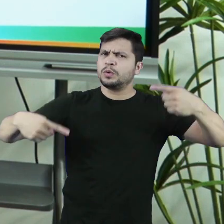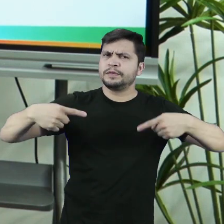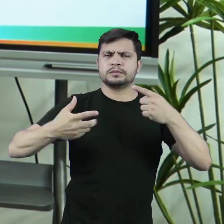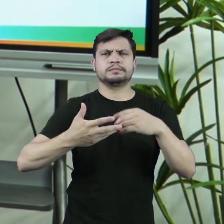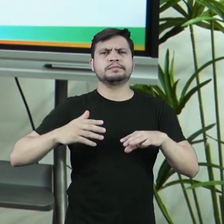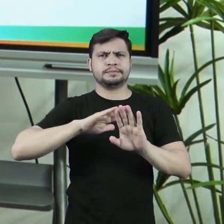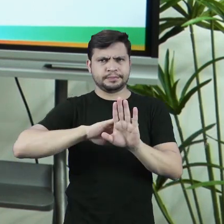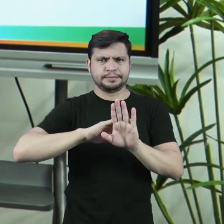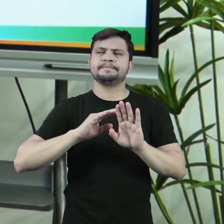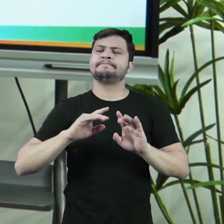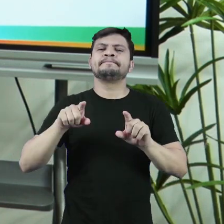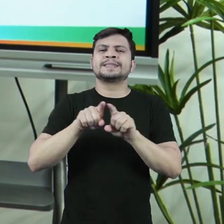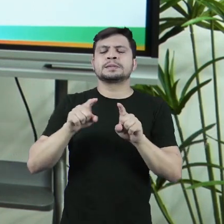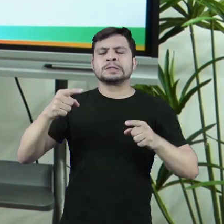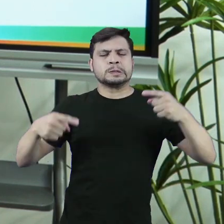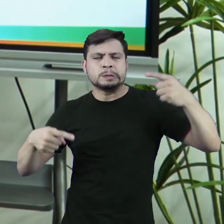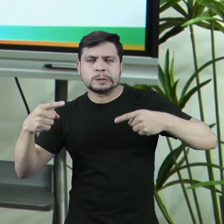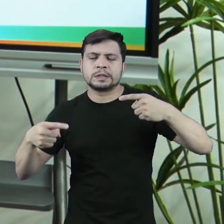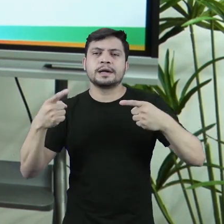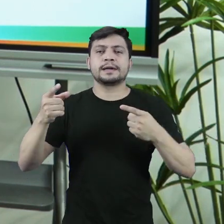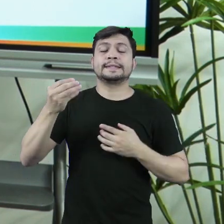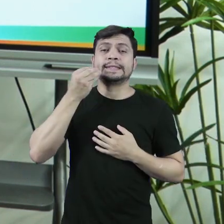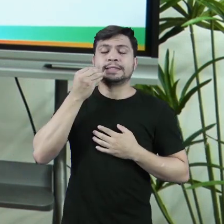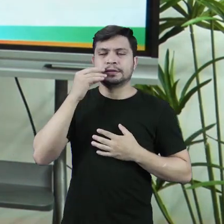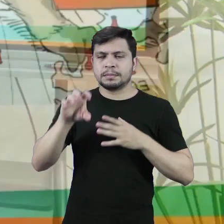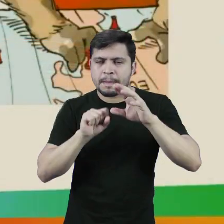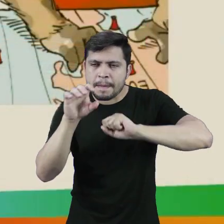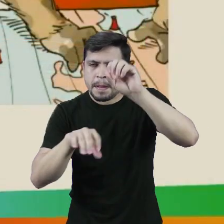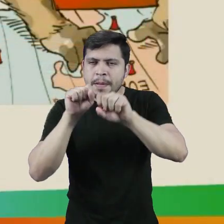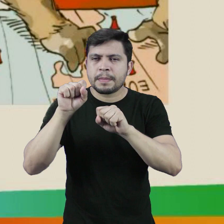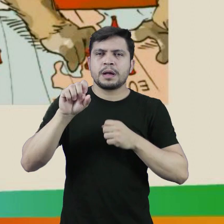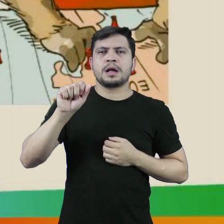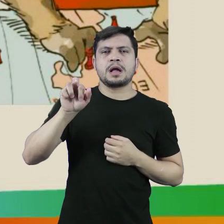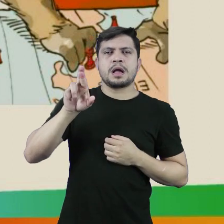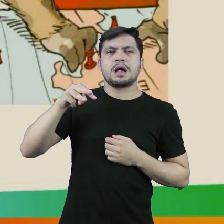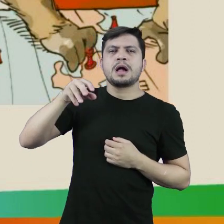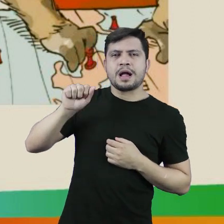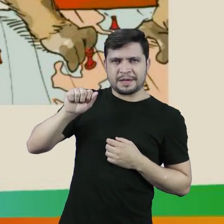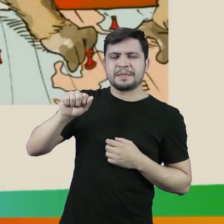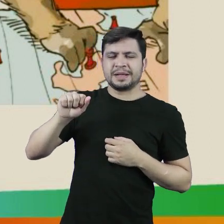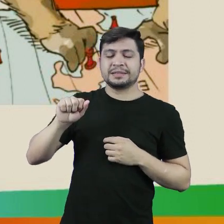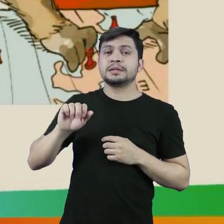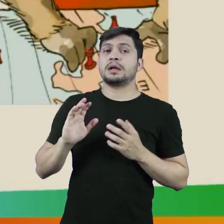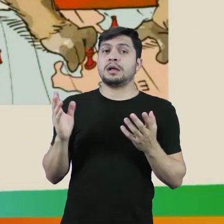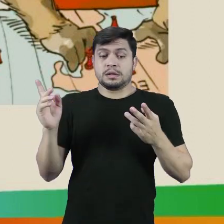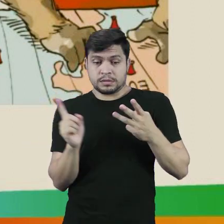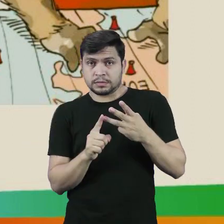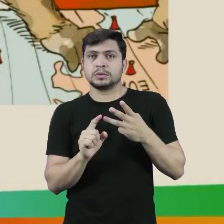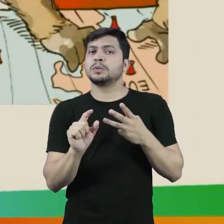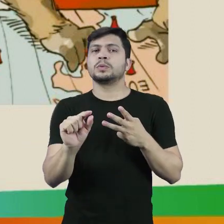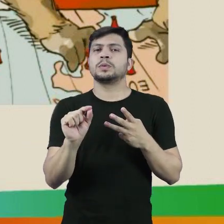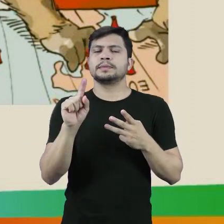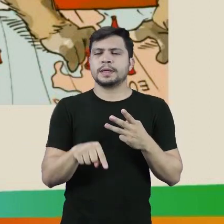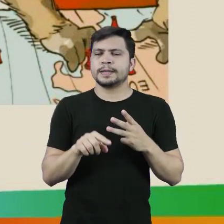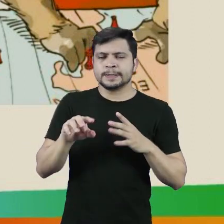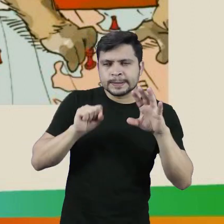de busca de armamento cada vez maior e uma corrida pelas armas nucleares, a corrida espacial foi